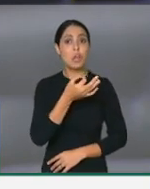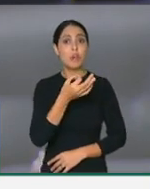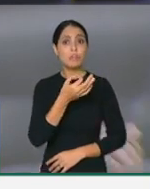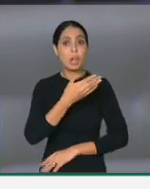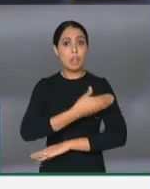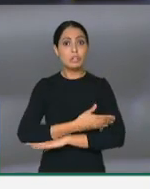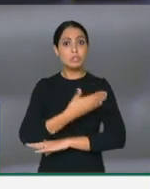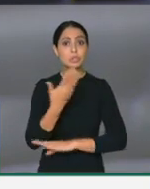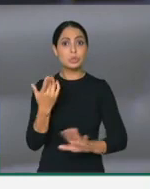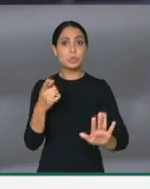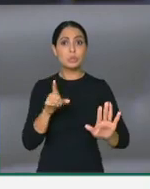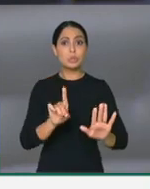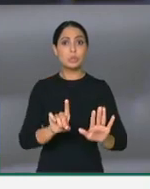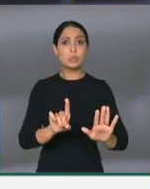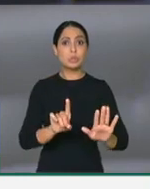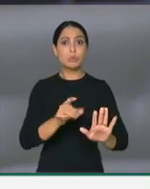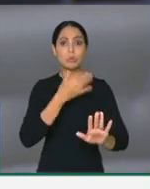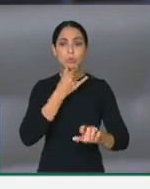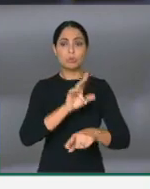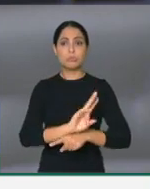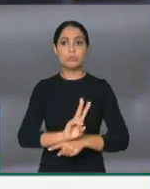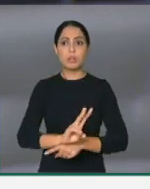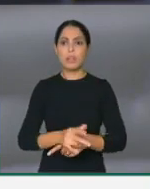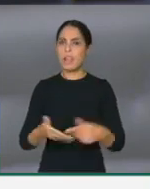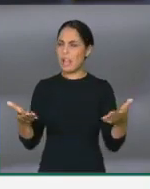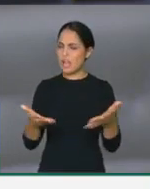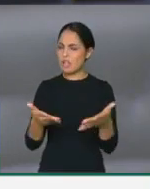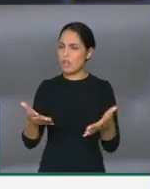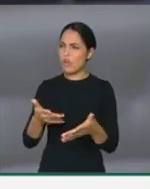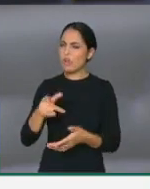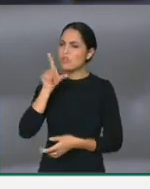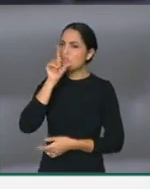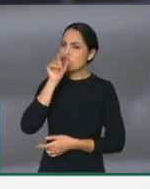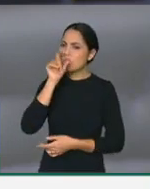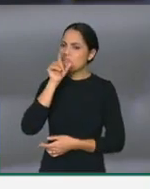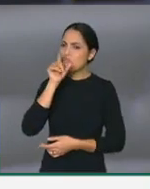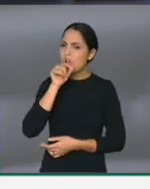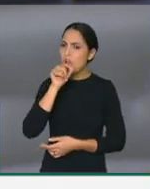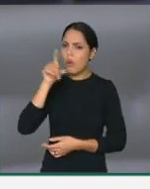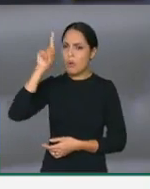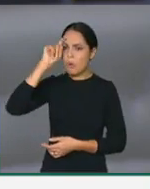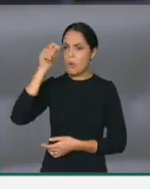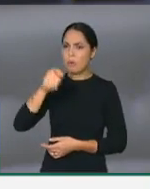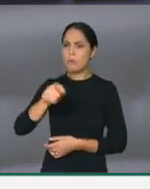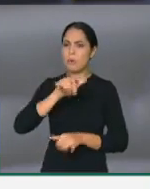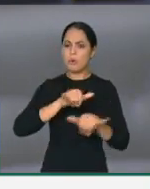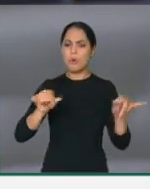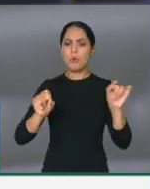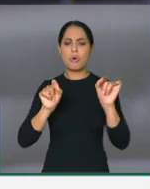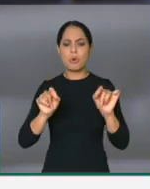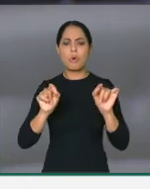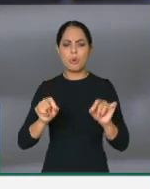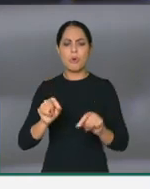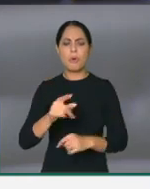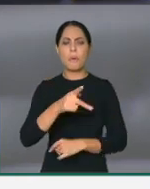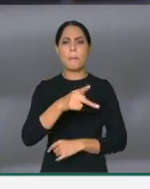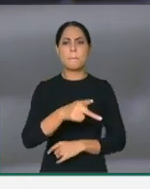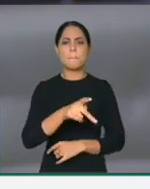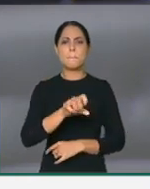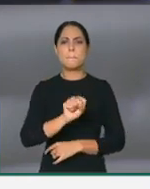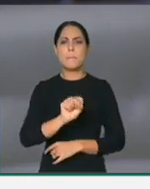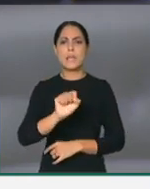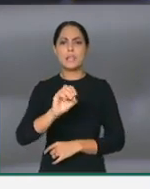com o senhor Sérgio Moro tuitando e dizendo que o pessoal